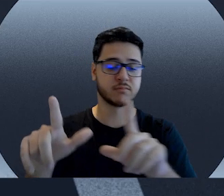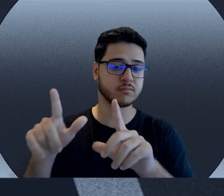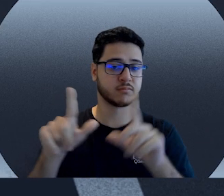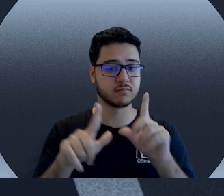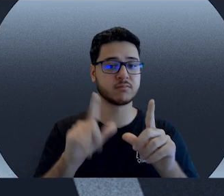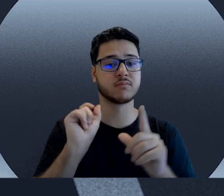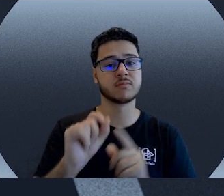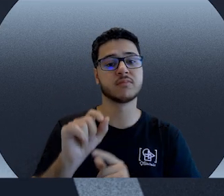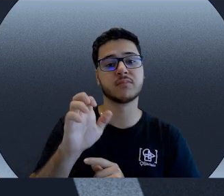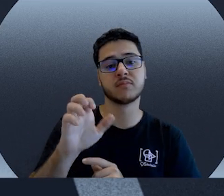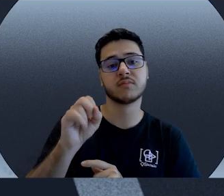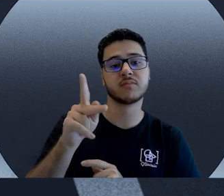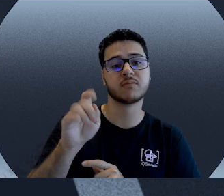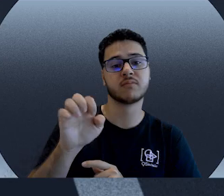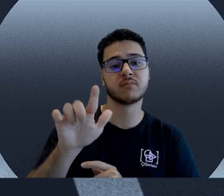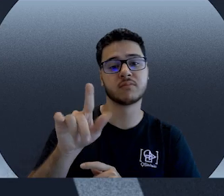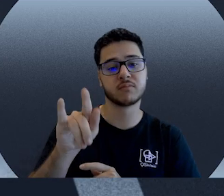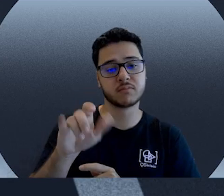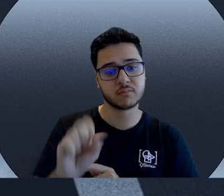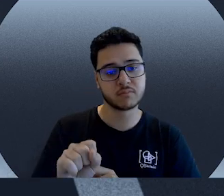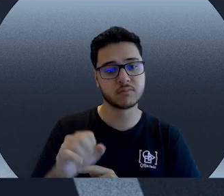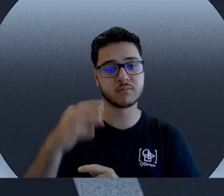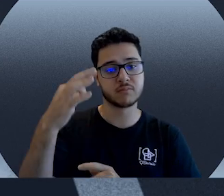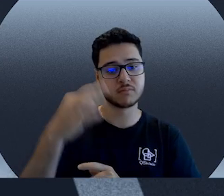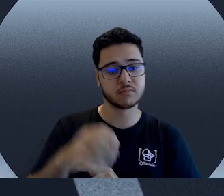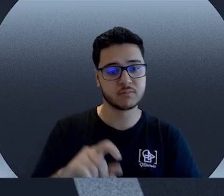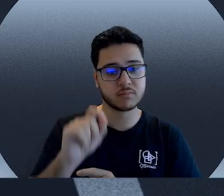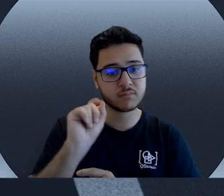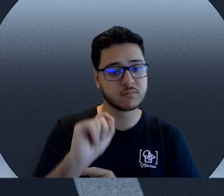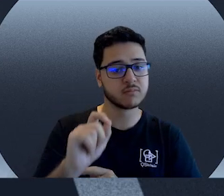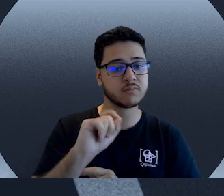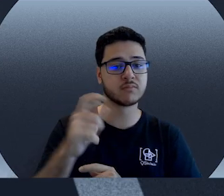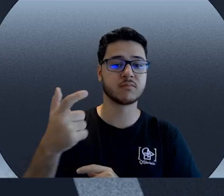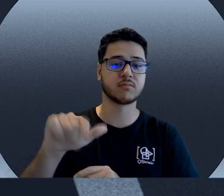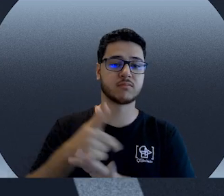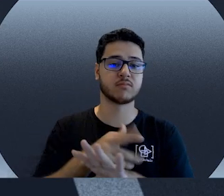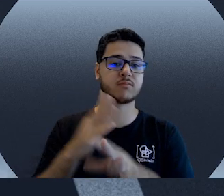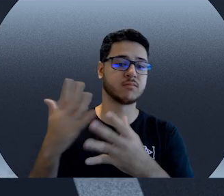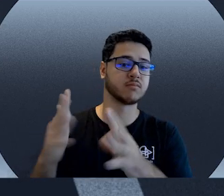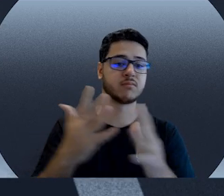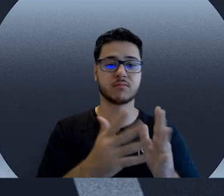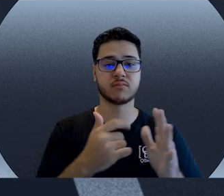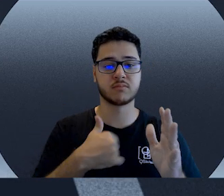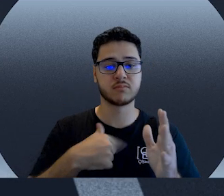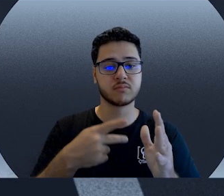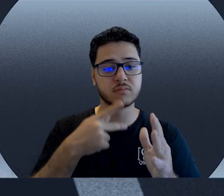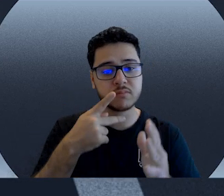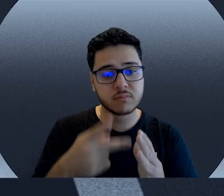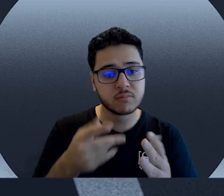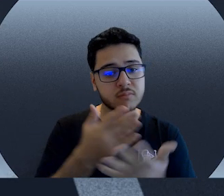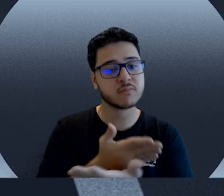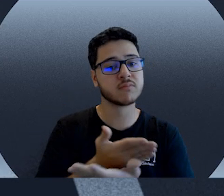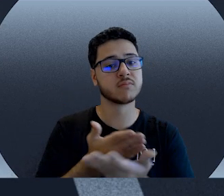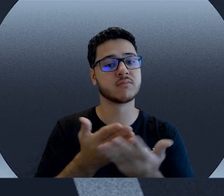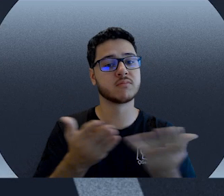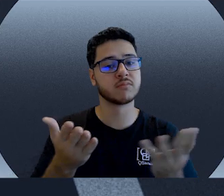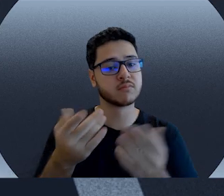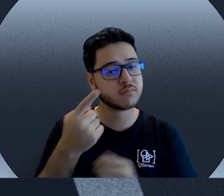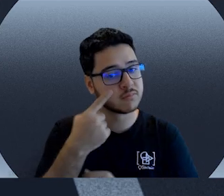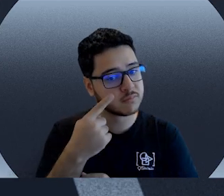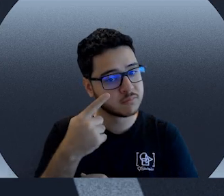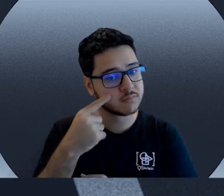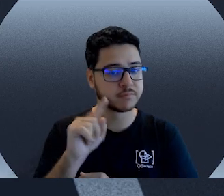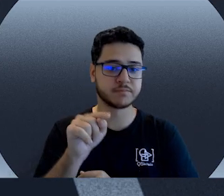é a série das saunas. Então, são algumas referências que eu gostaria de deixar para vocês darem uma